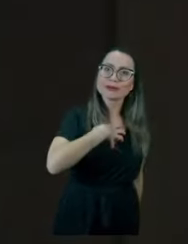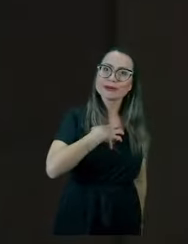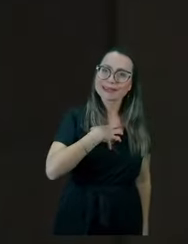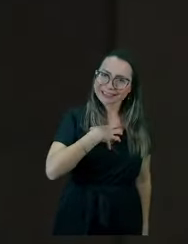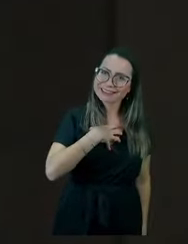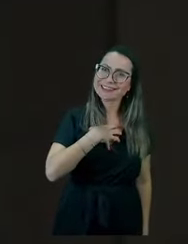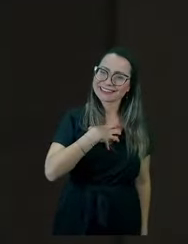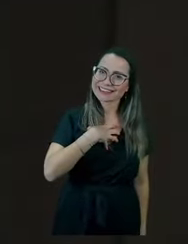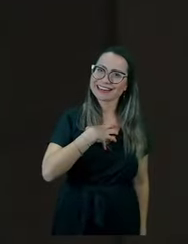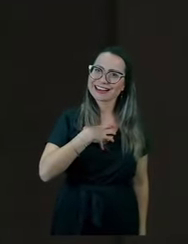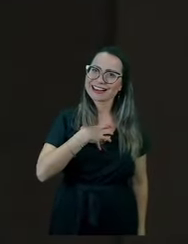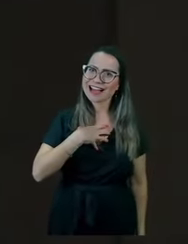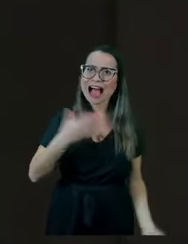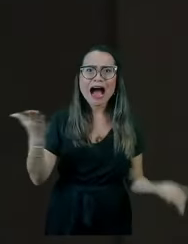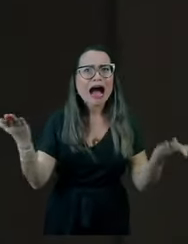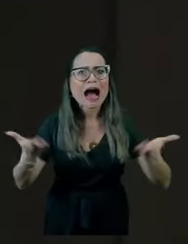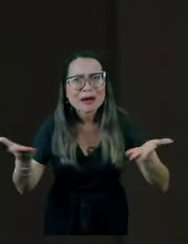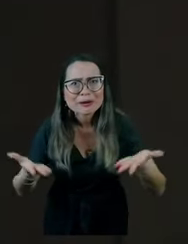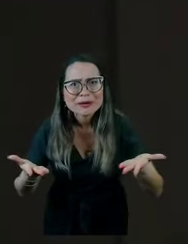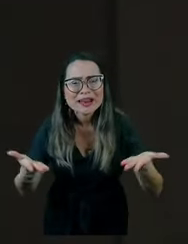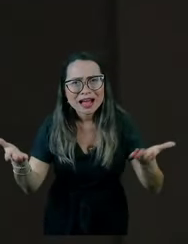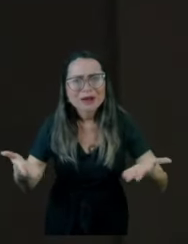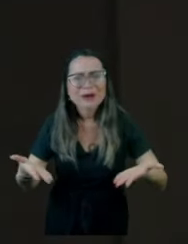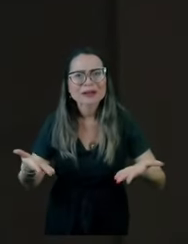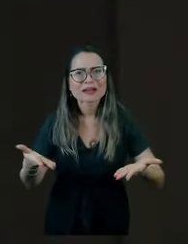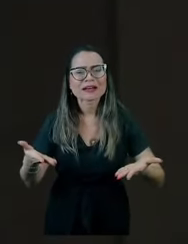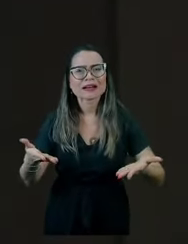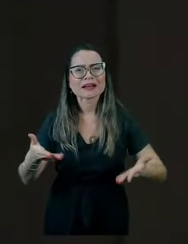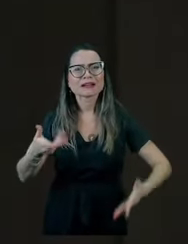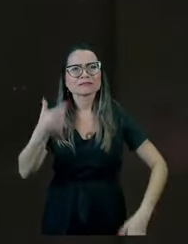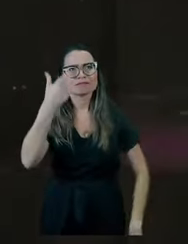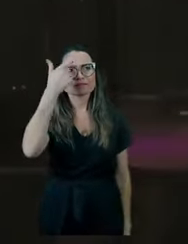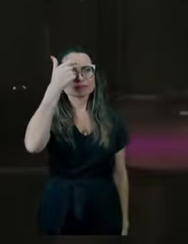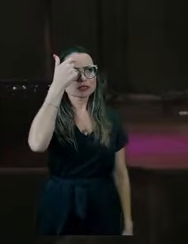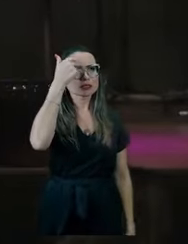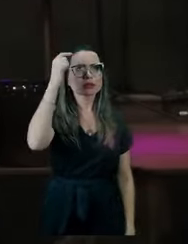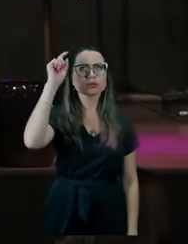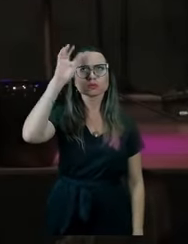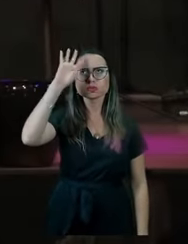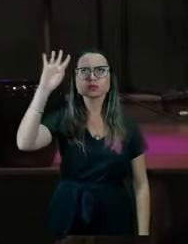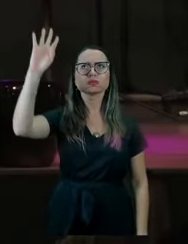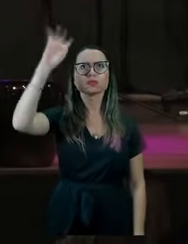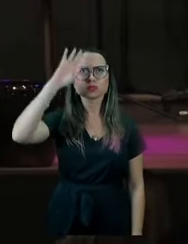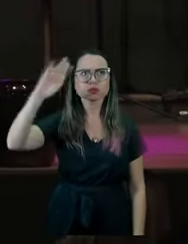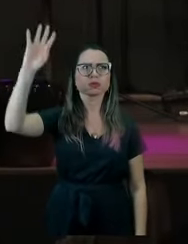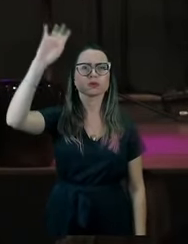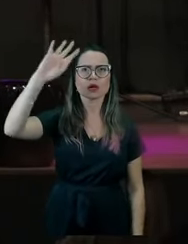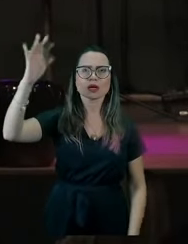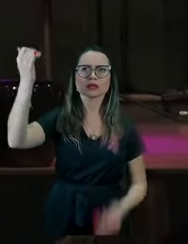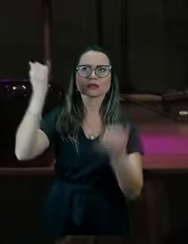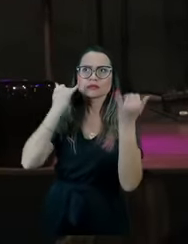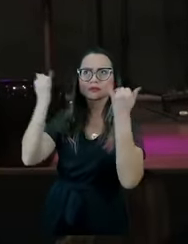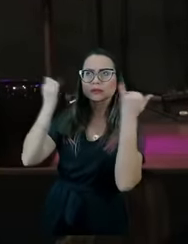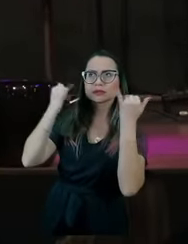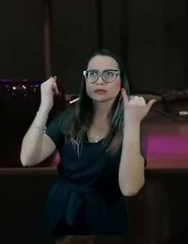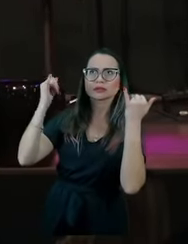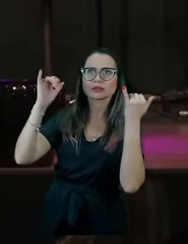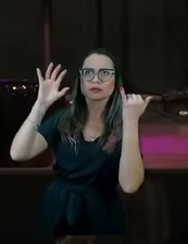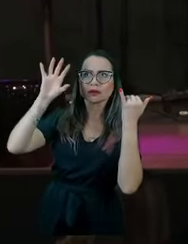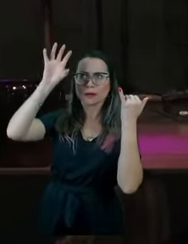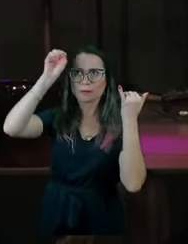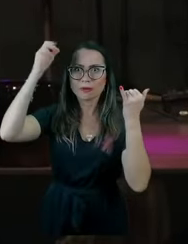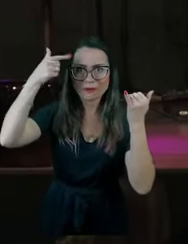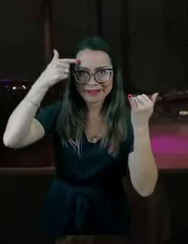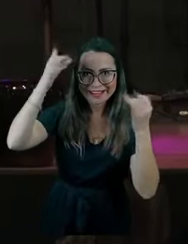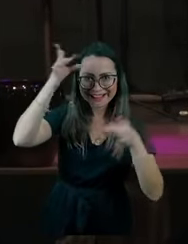agora, agora. Nós passa pela gente vários raios e várias informações que nós não podemos captar, mas se nós